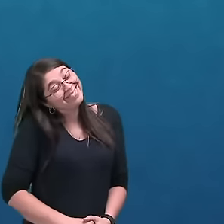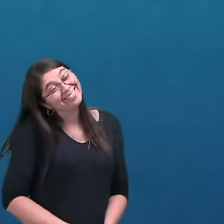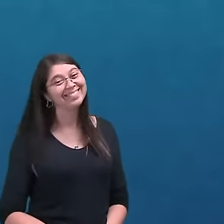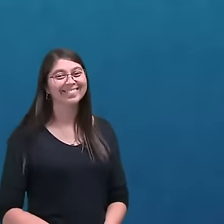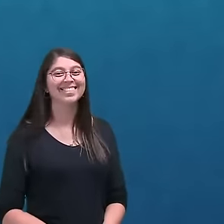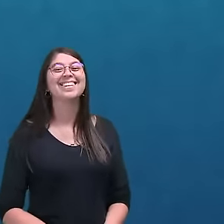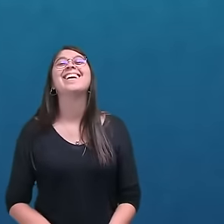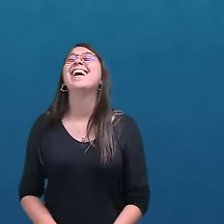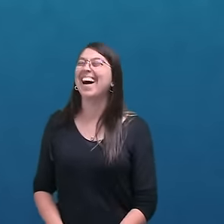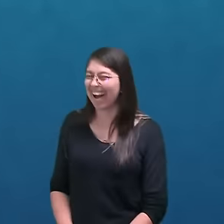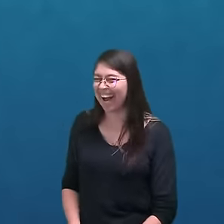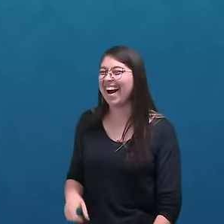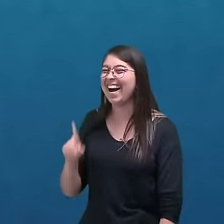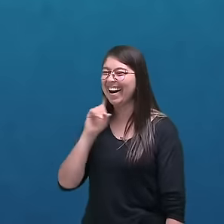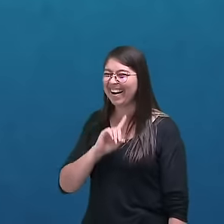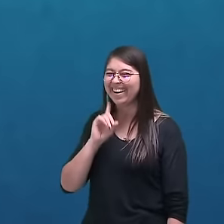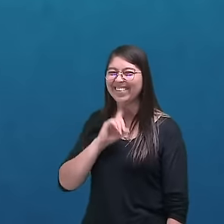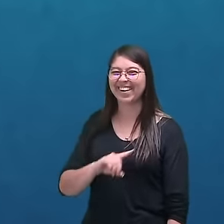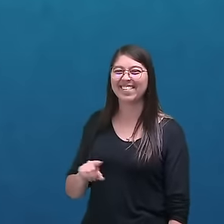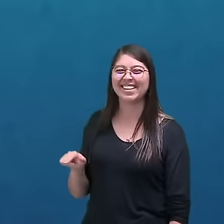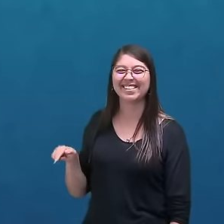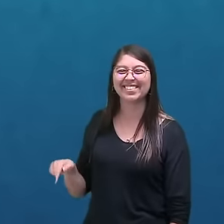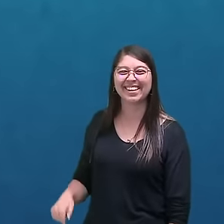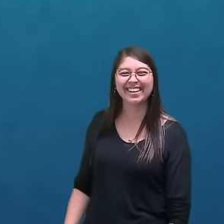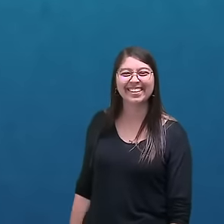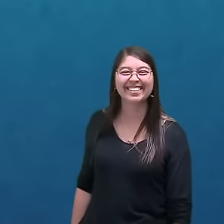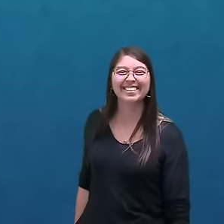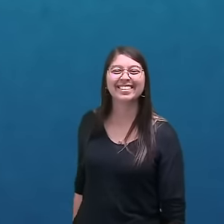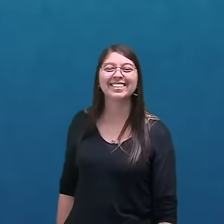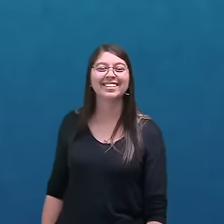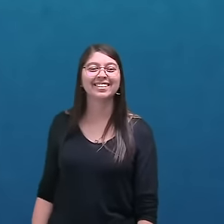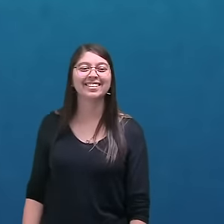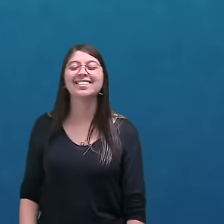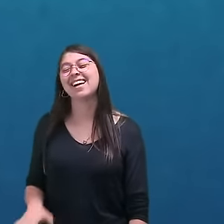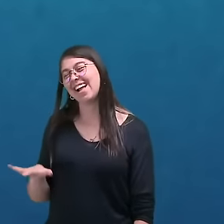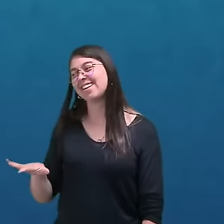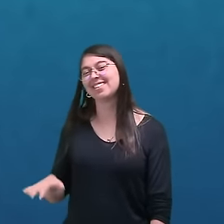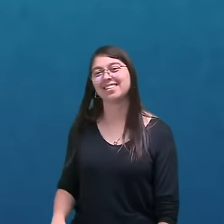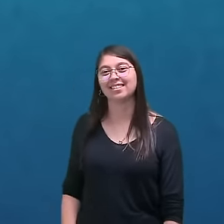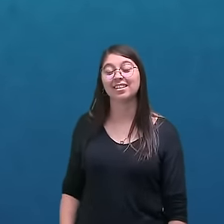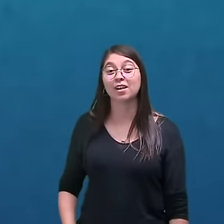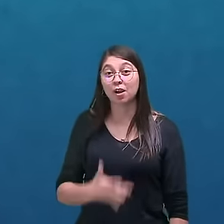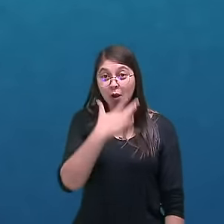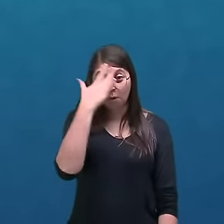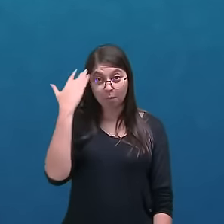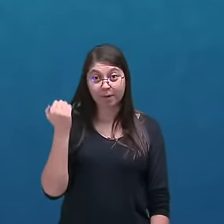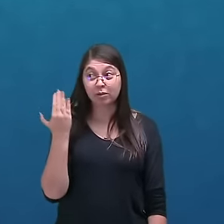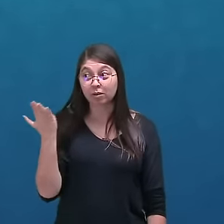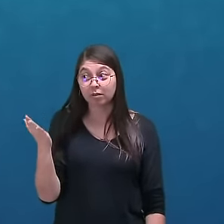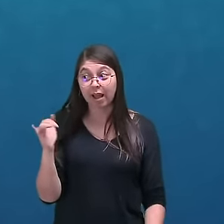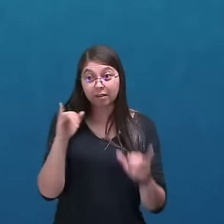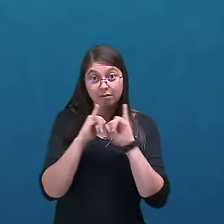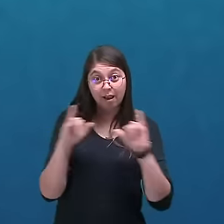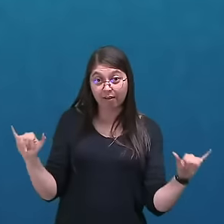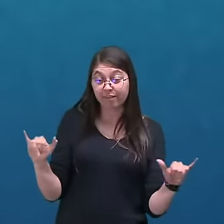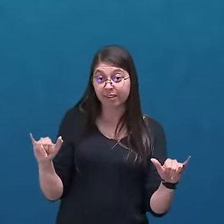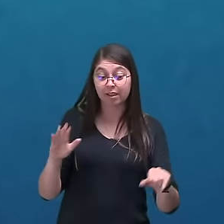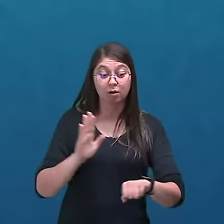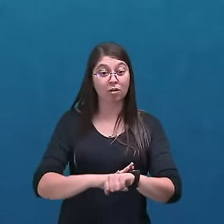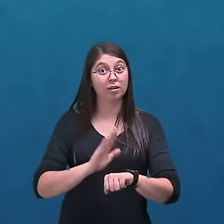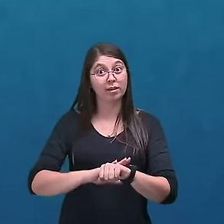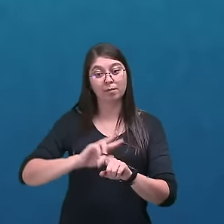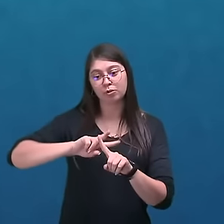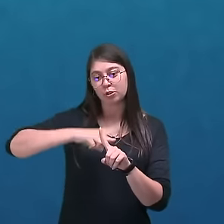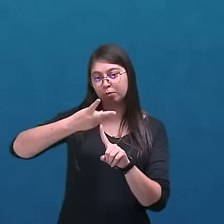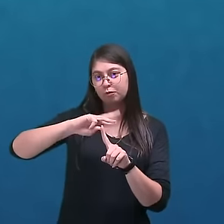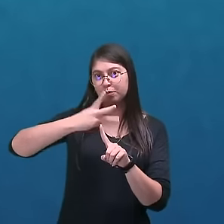Eu falei: ah, flamenguista tirado. Por favor, pega a mão de alguém e fala com força: se prepara para um tempo de